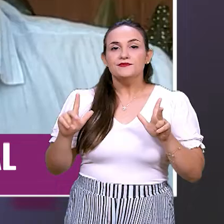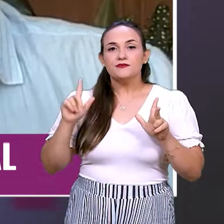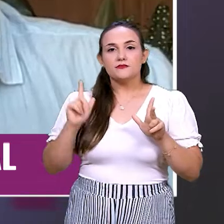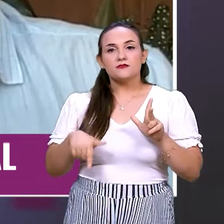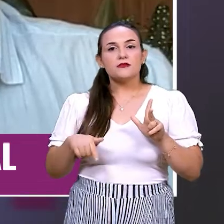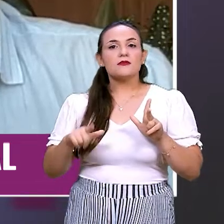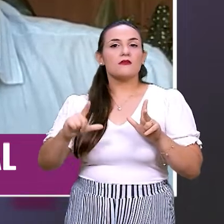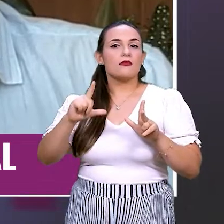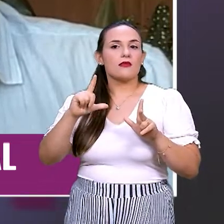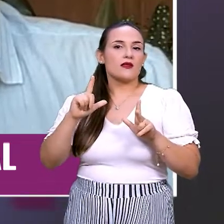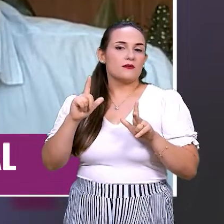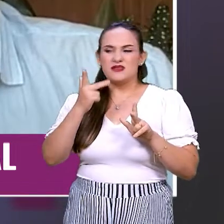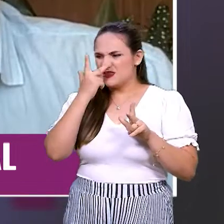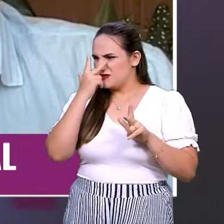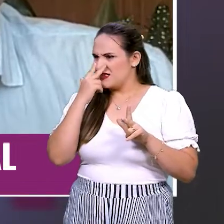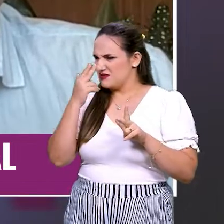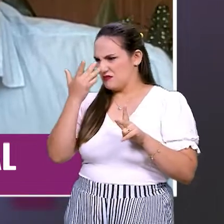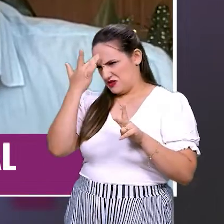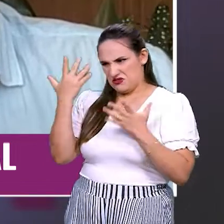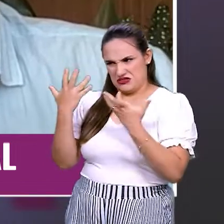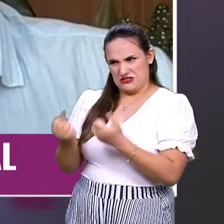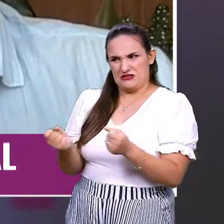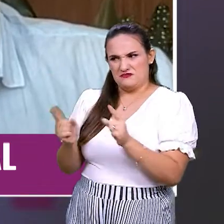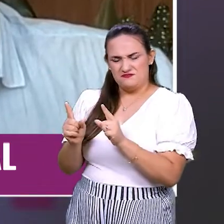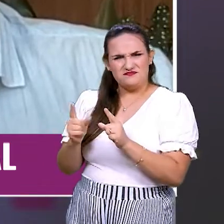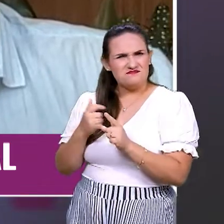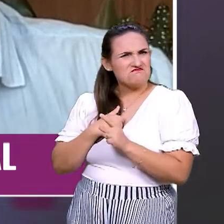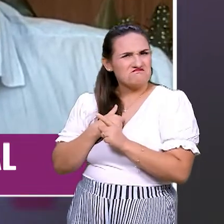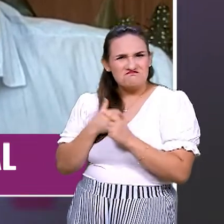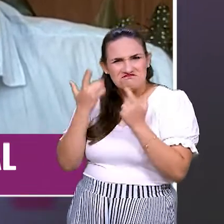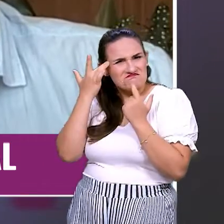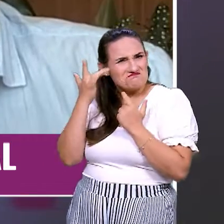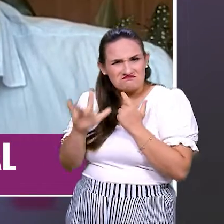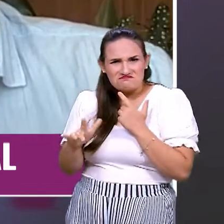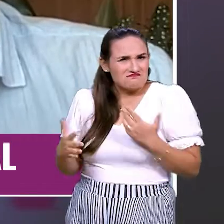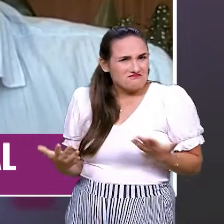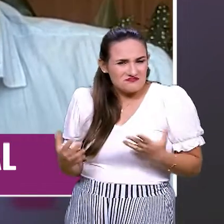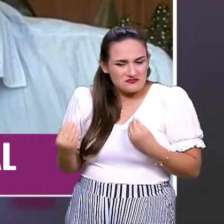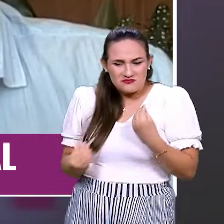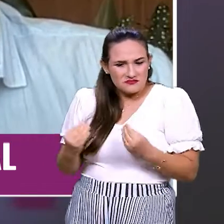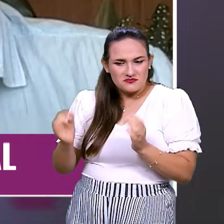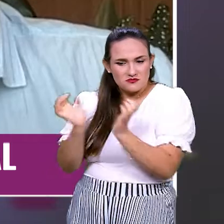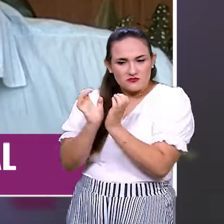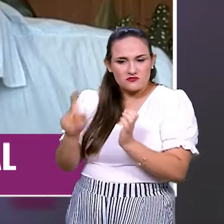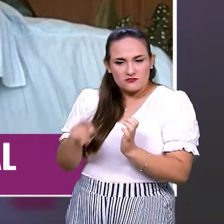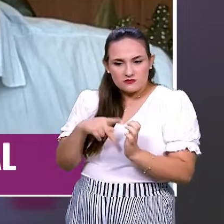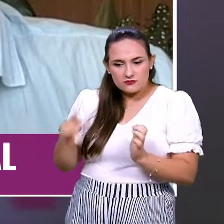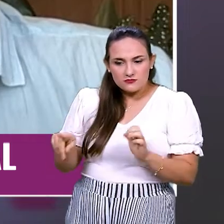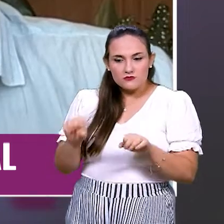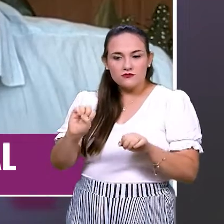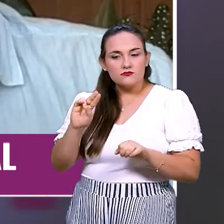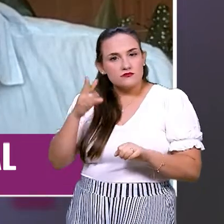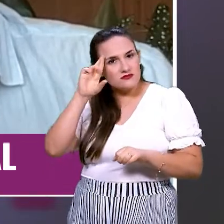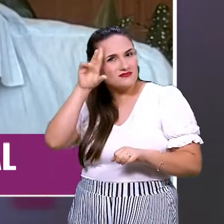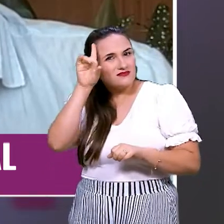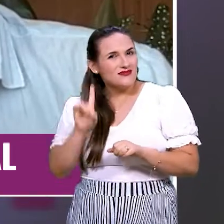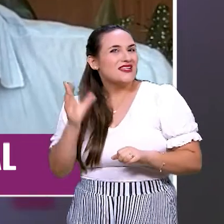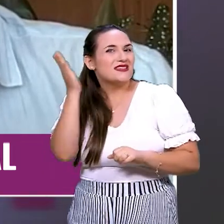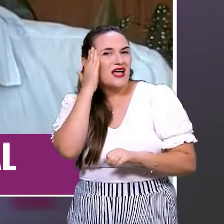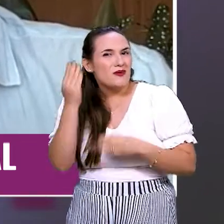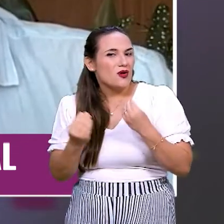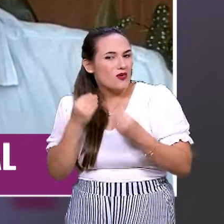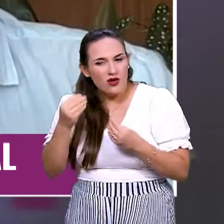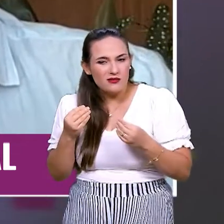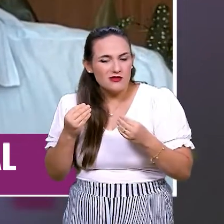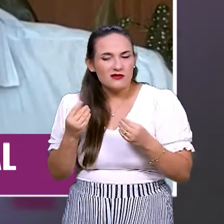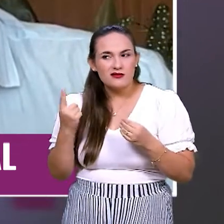firmemente enquadrado nas escolas. E eu vou ser honesta contigo, eu nem sei se o corpo docente, se a direção sabe de